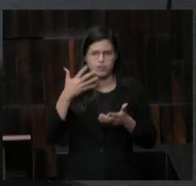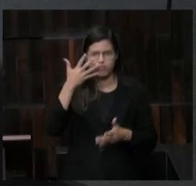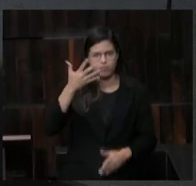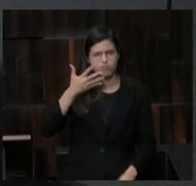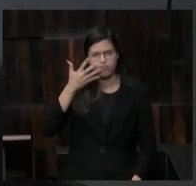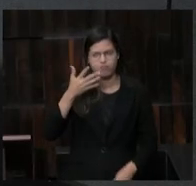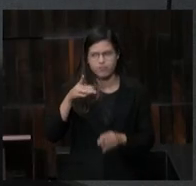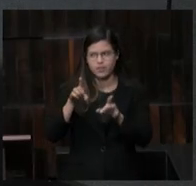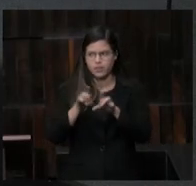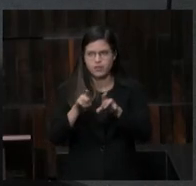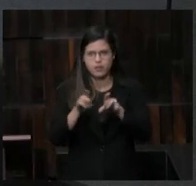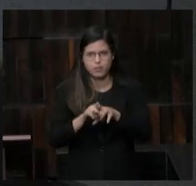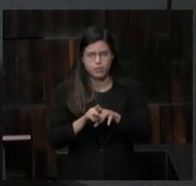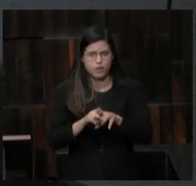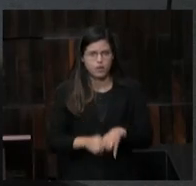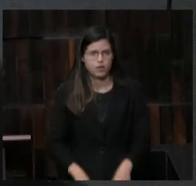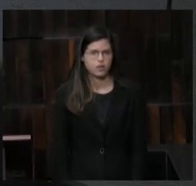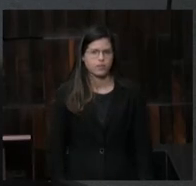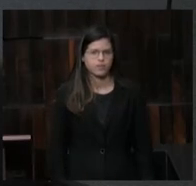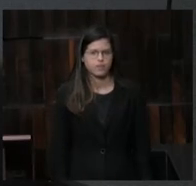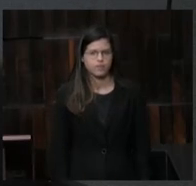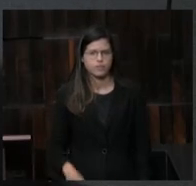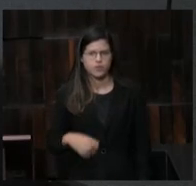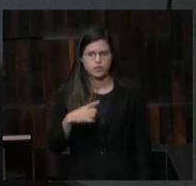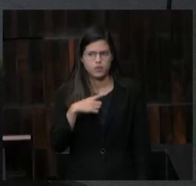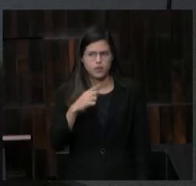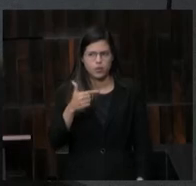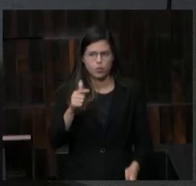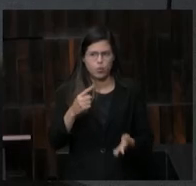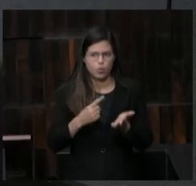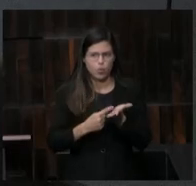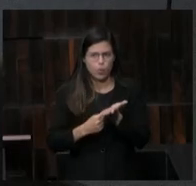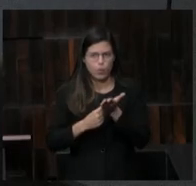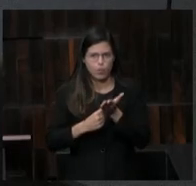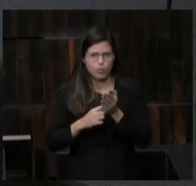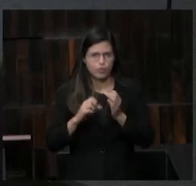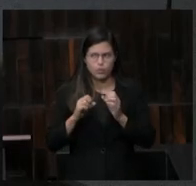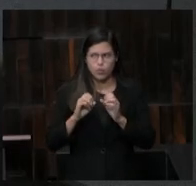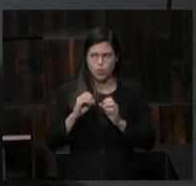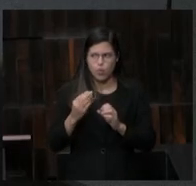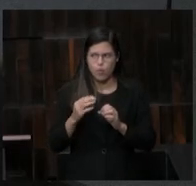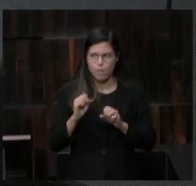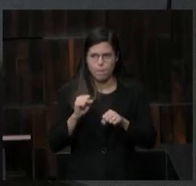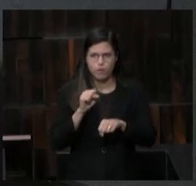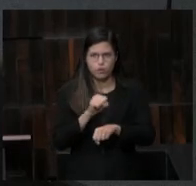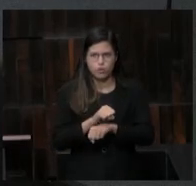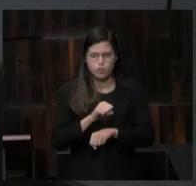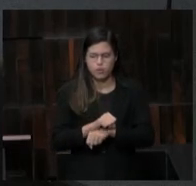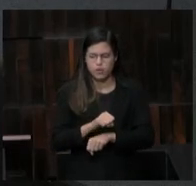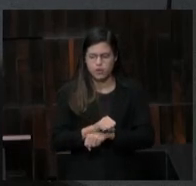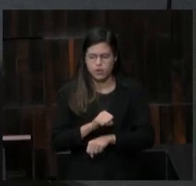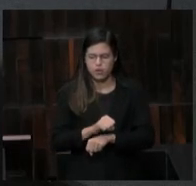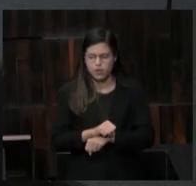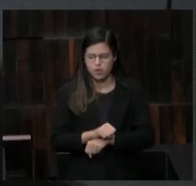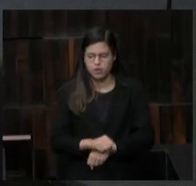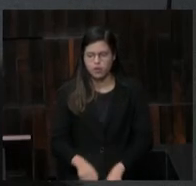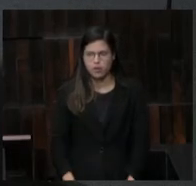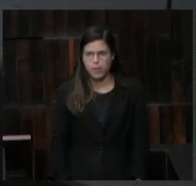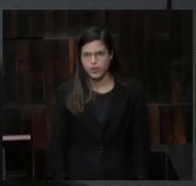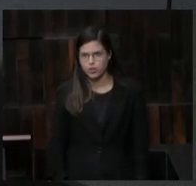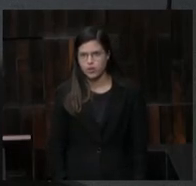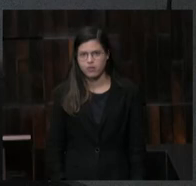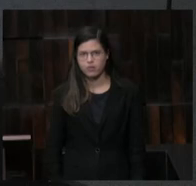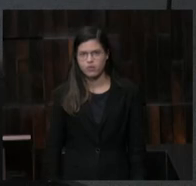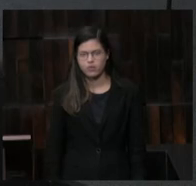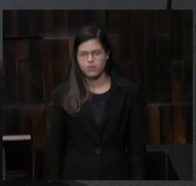palavra também. A senhora tem algum outro compromisso ou pode aguardar? Aguarda, então tá bom. Então, padre, por